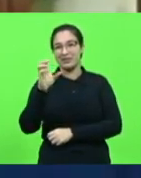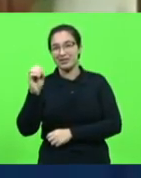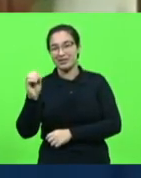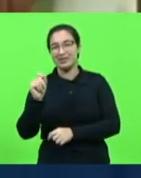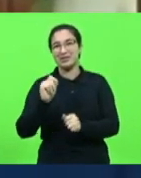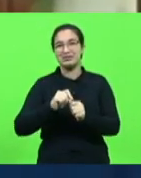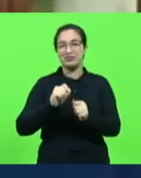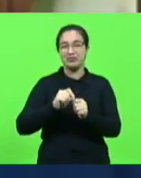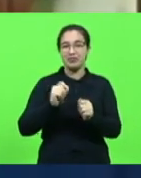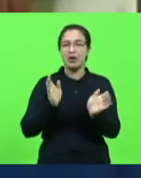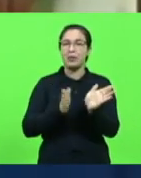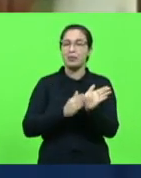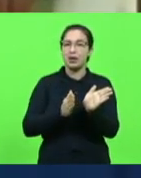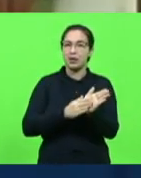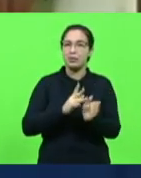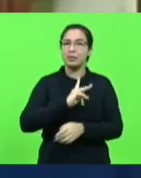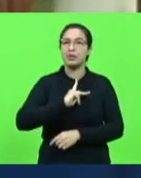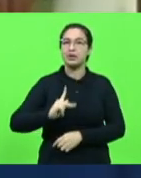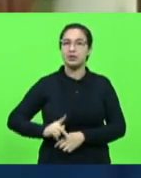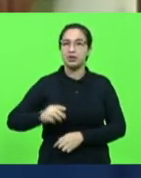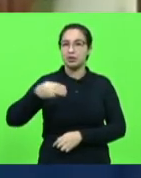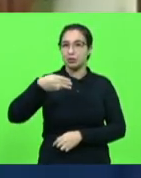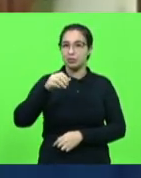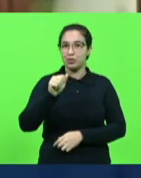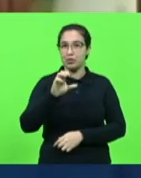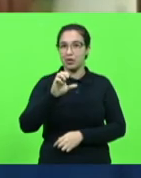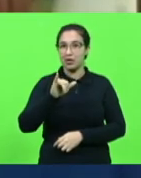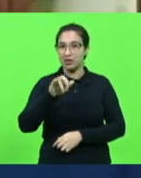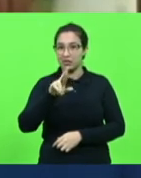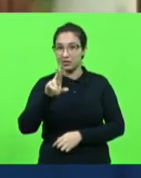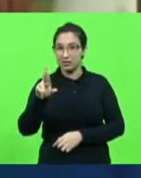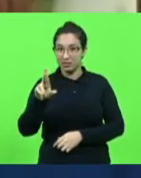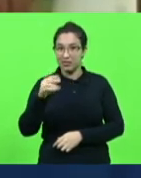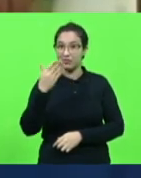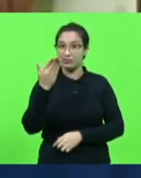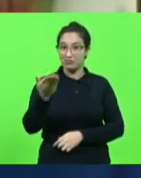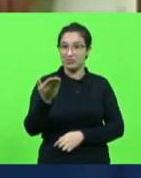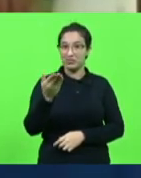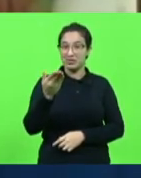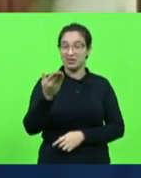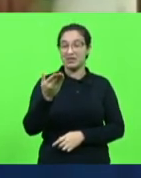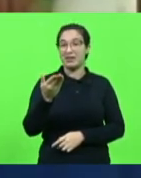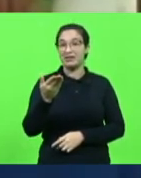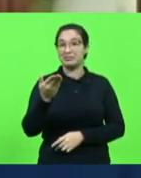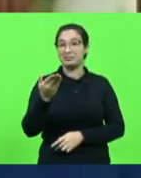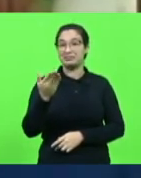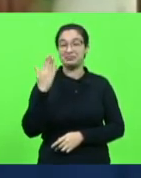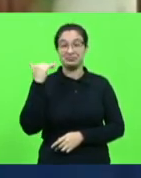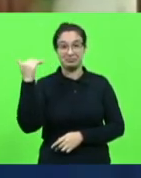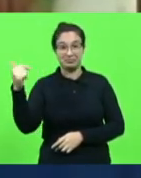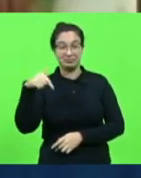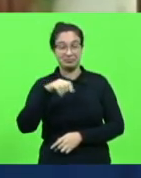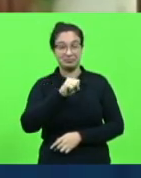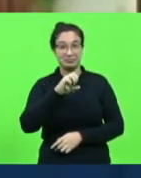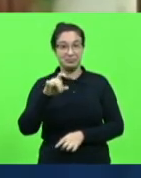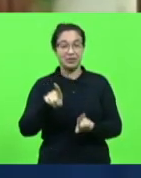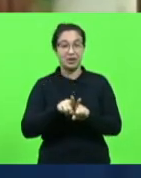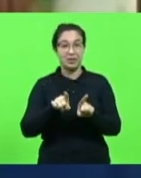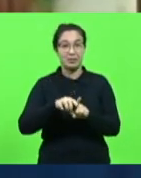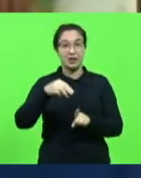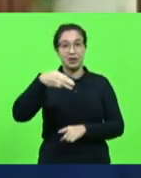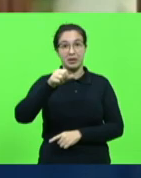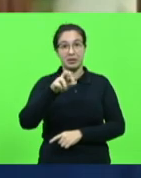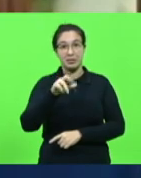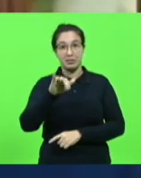parabenizar, sim, o presidente Moacir Pereira, que é o ícone, né, aqui em Santa Catarina, e a Maria Tereza, amiga de